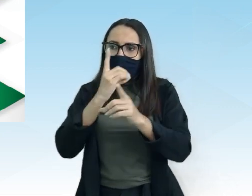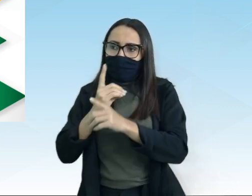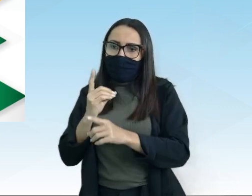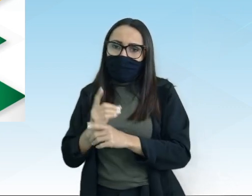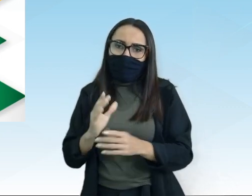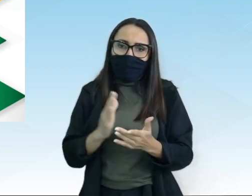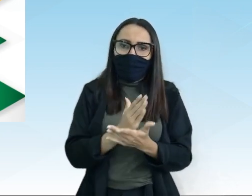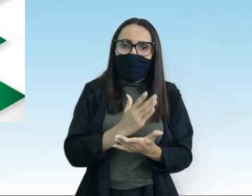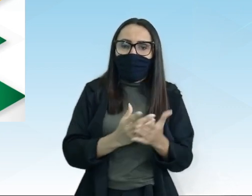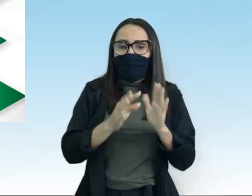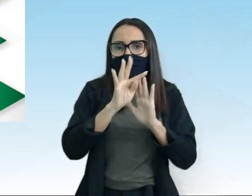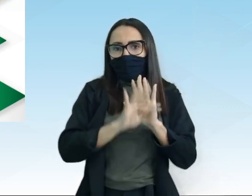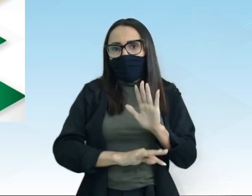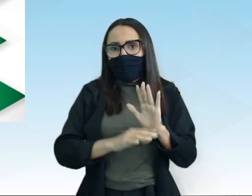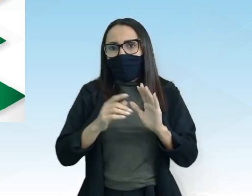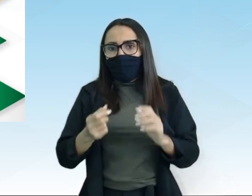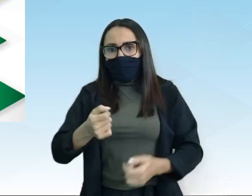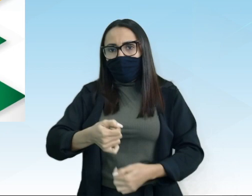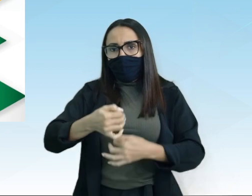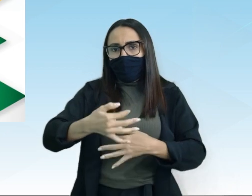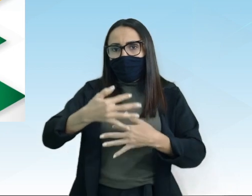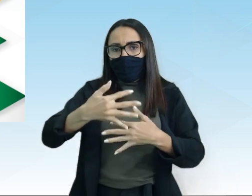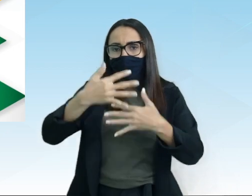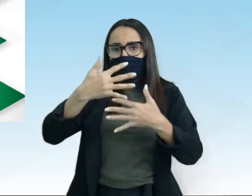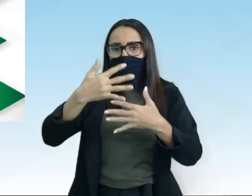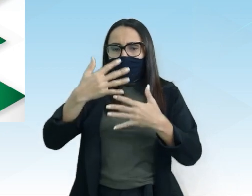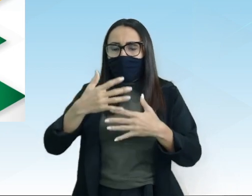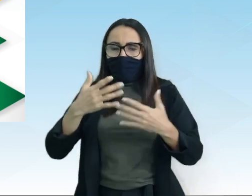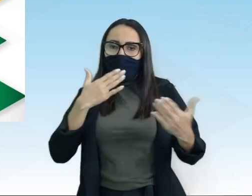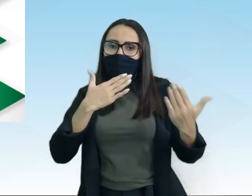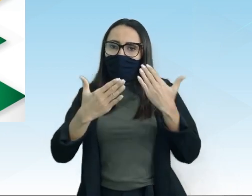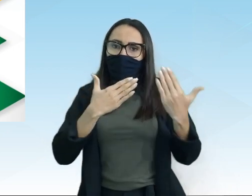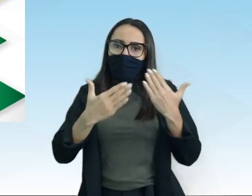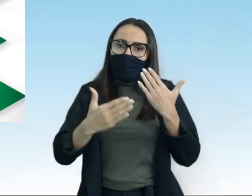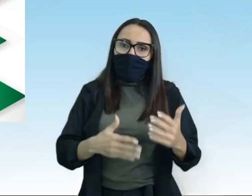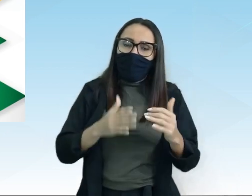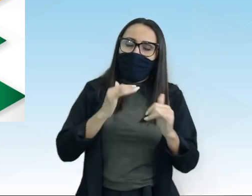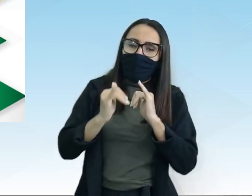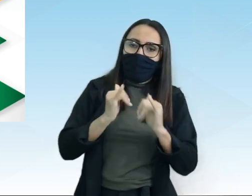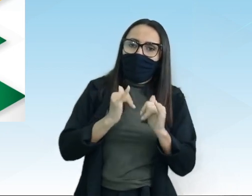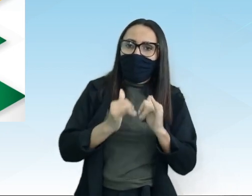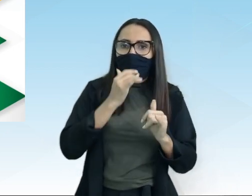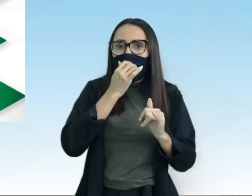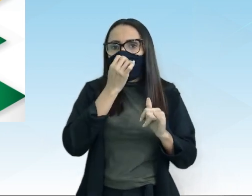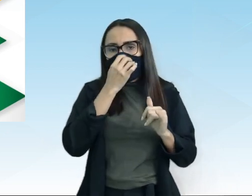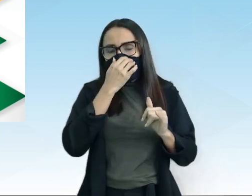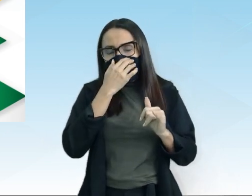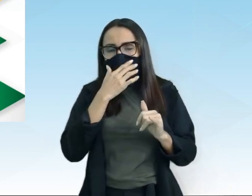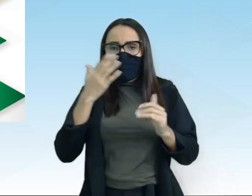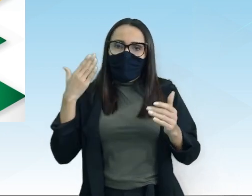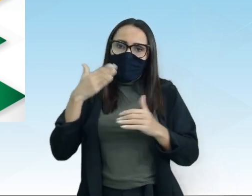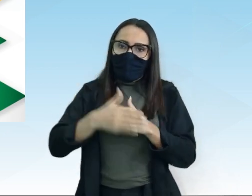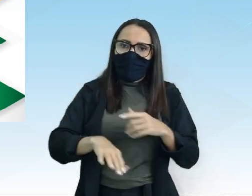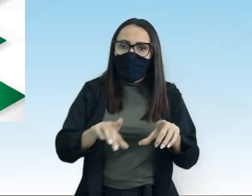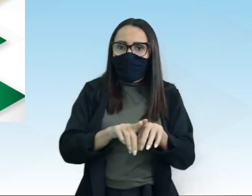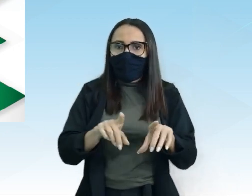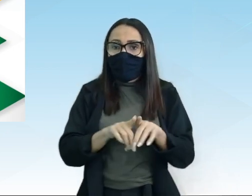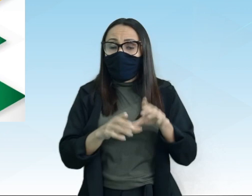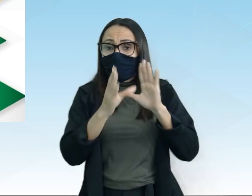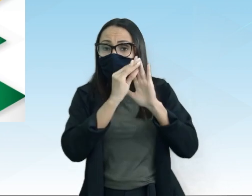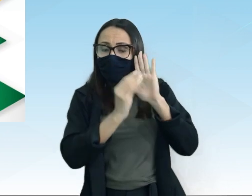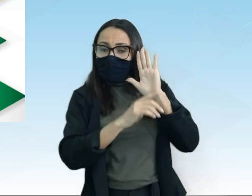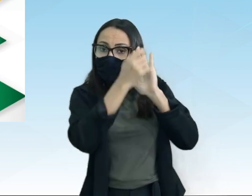alguns textos de chats na internet, pois elas apresentam oralidade, mesmo pertencendo à